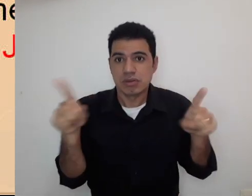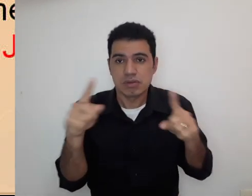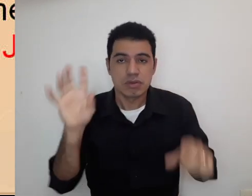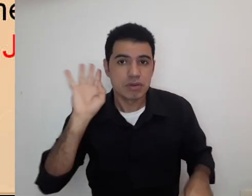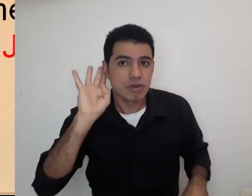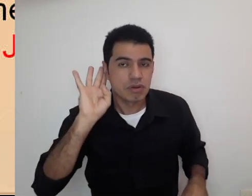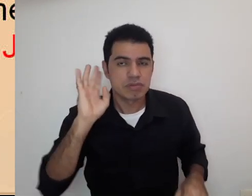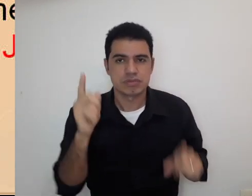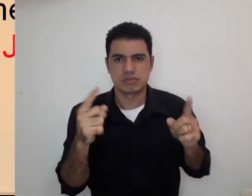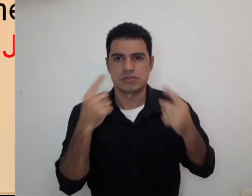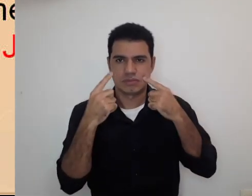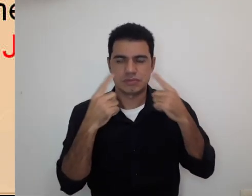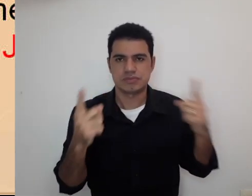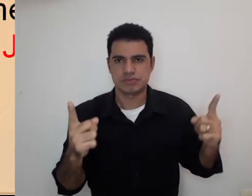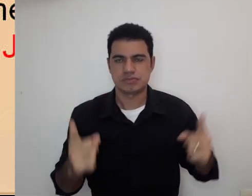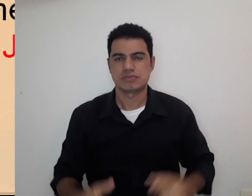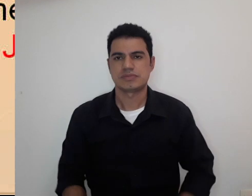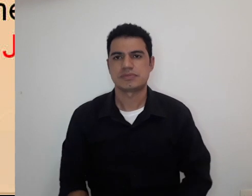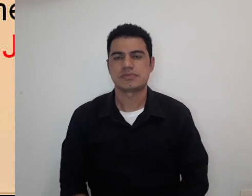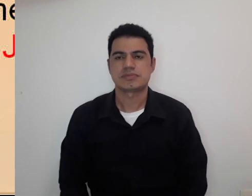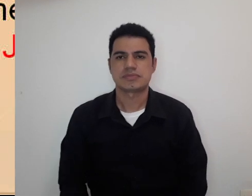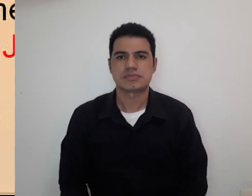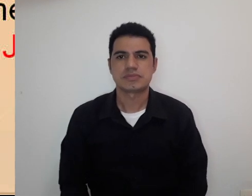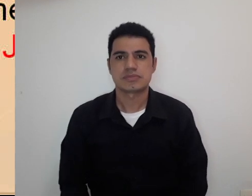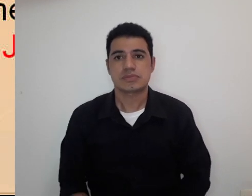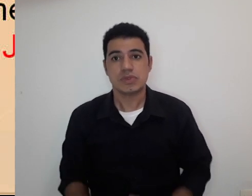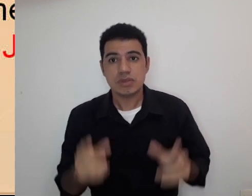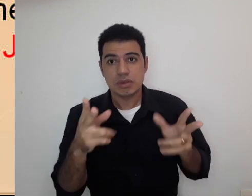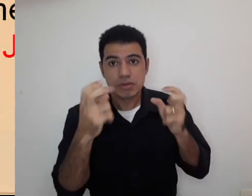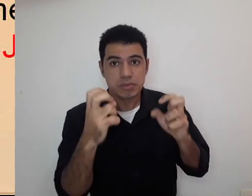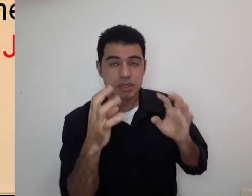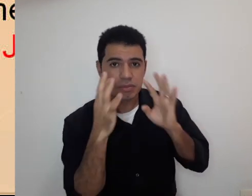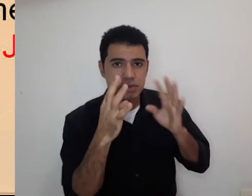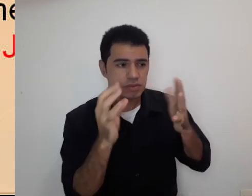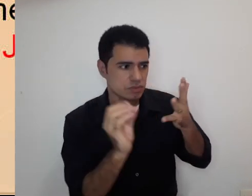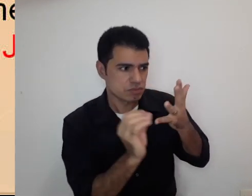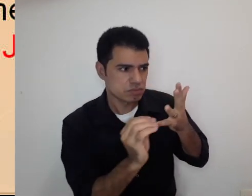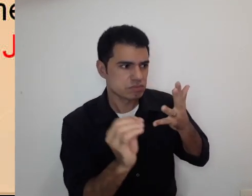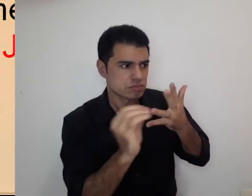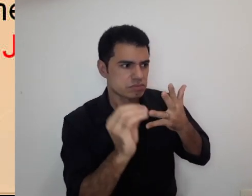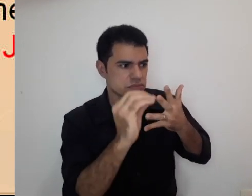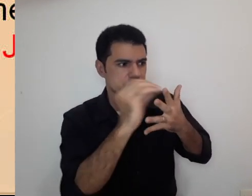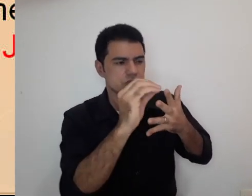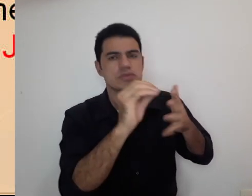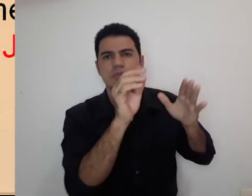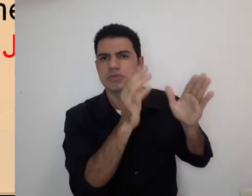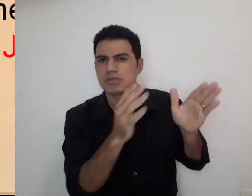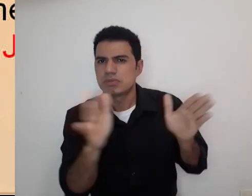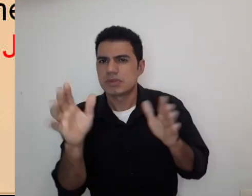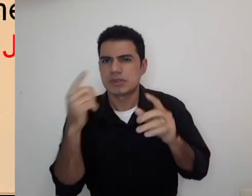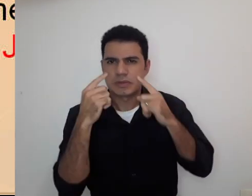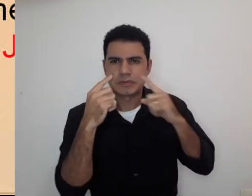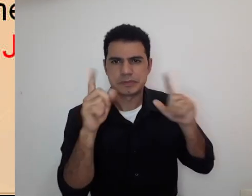trecho do hino a São João Batista, e vocês vão ver as notas musicais sendo cantadas. Vamos ouvir?